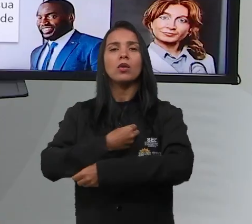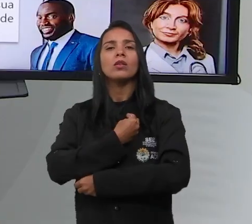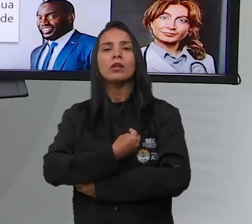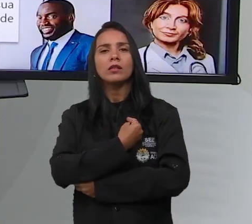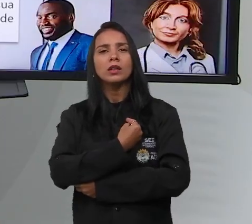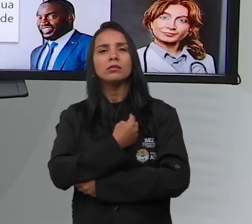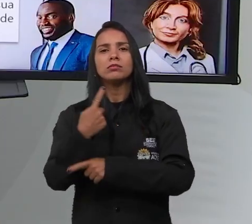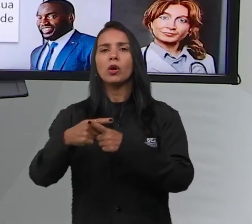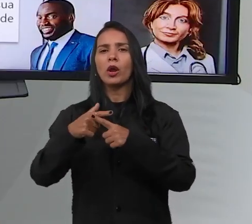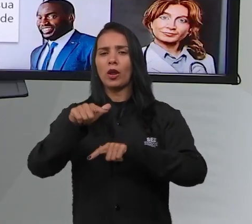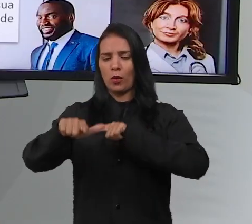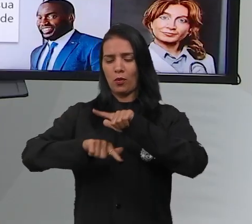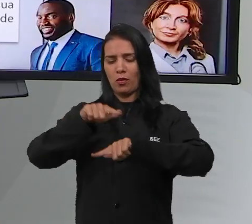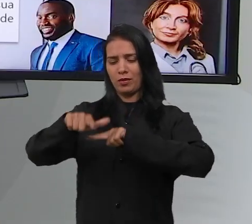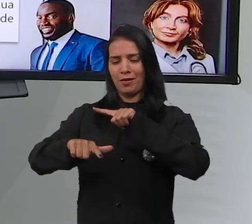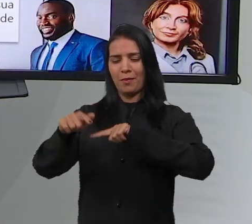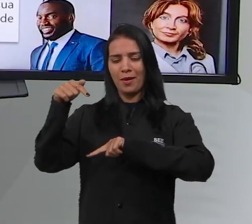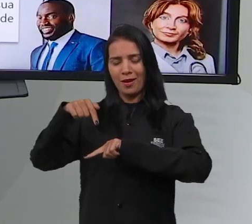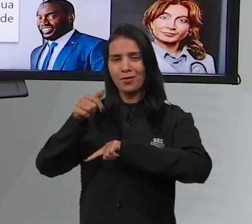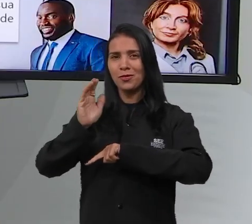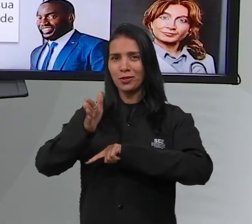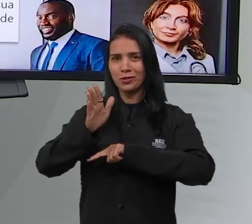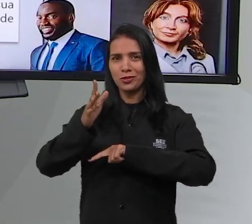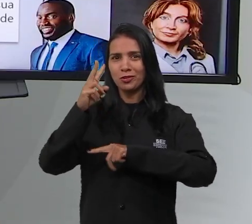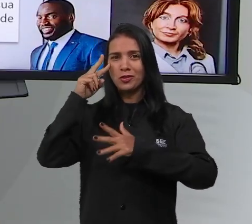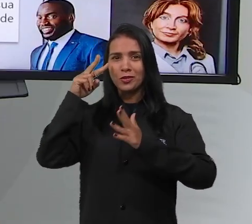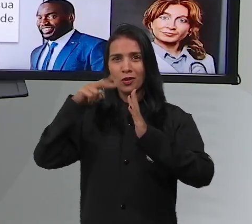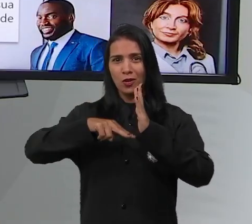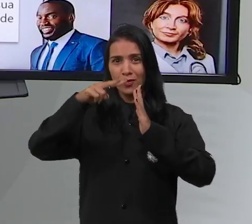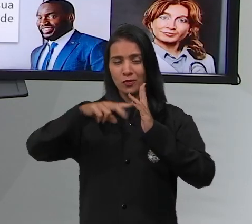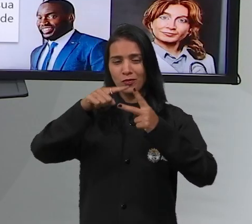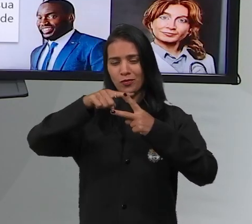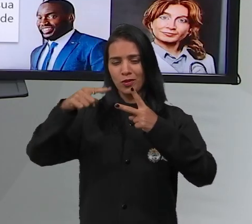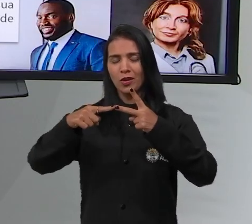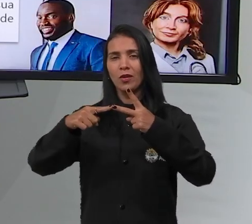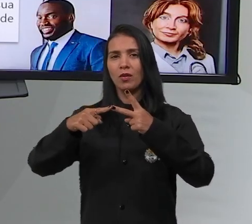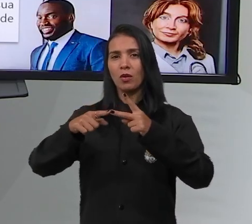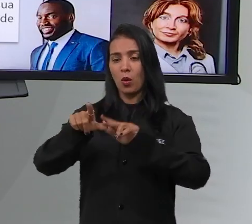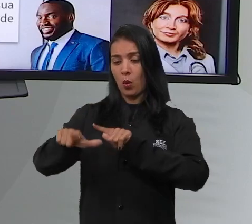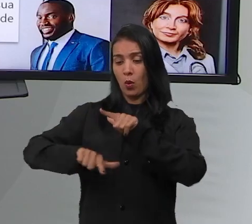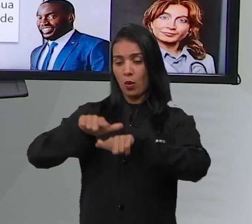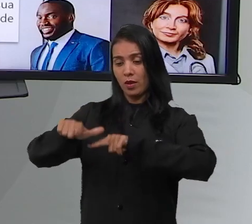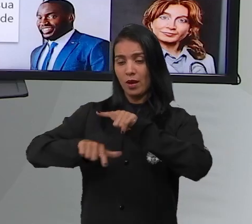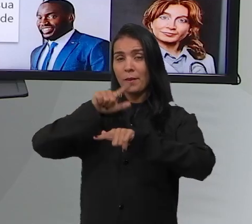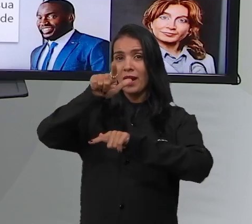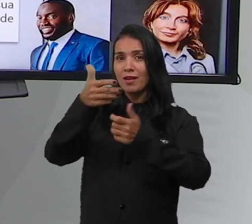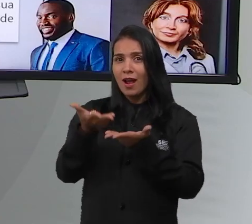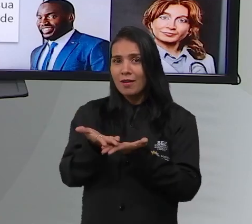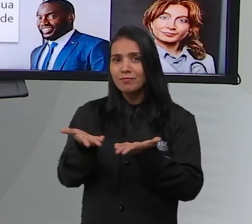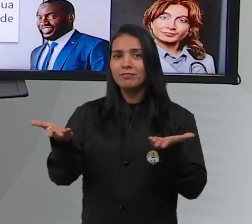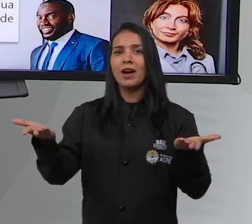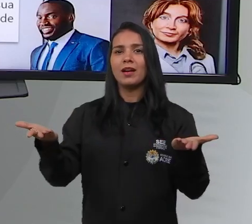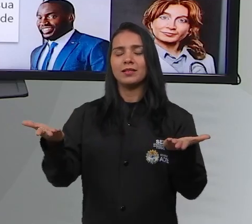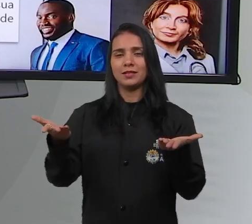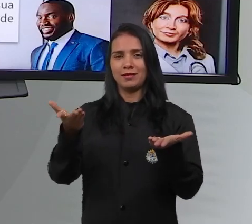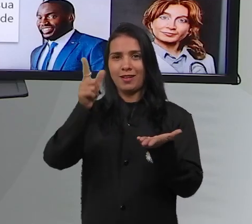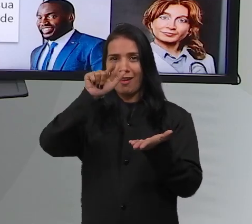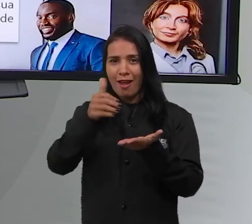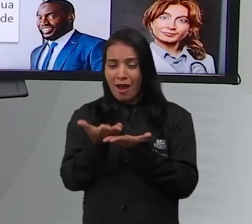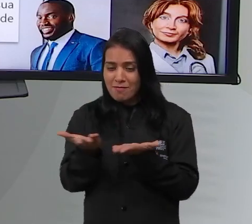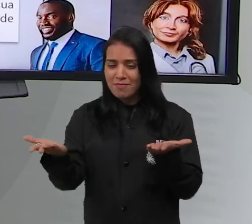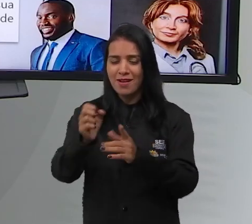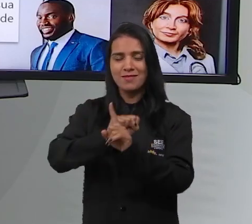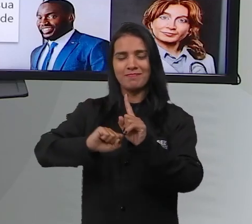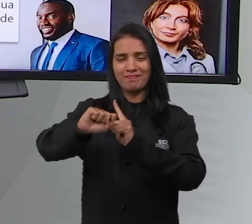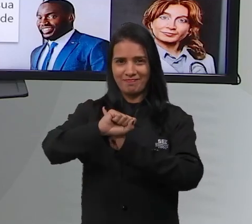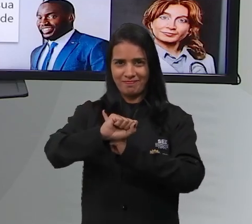foi lido nos dois conceitos, ele acaba sendo a base da sociedade. Então prestem bem